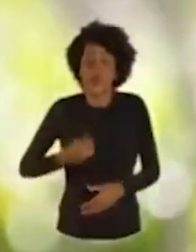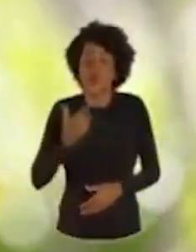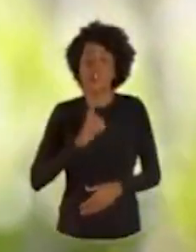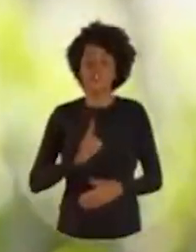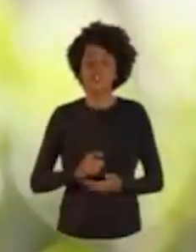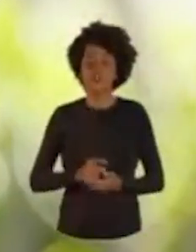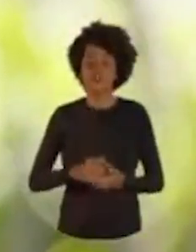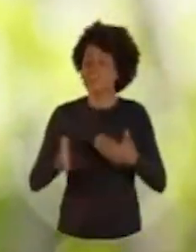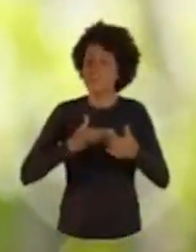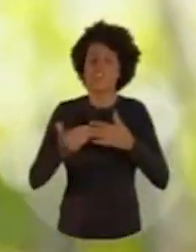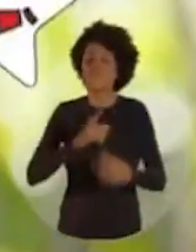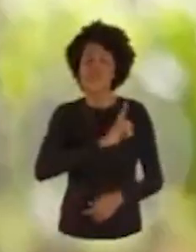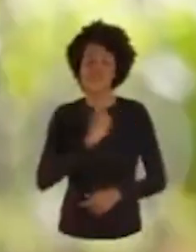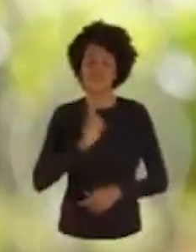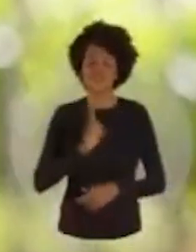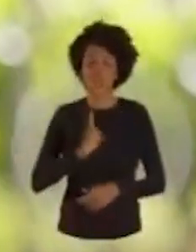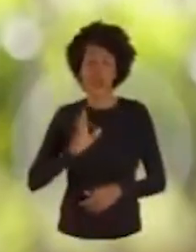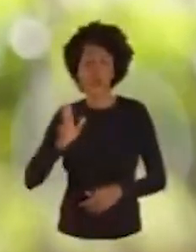isso